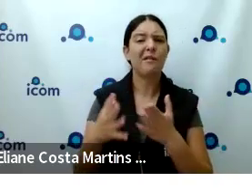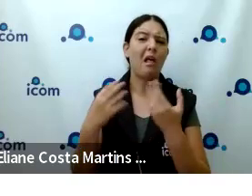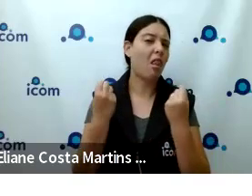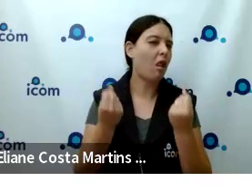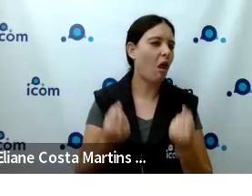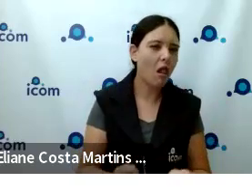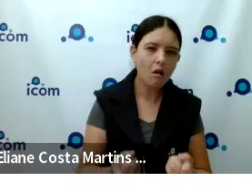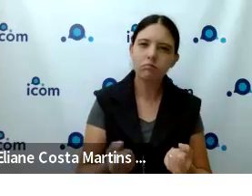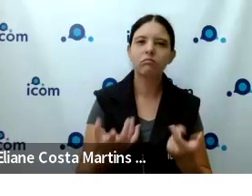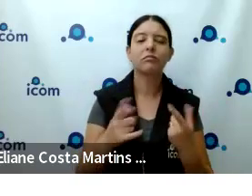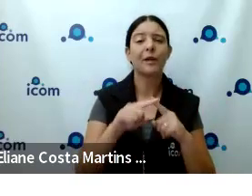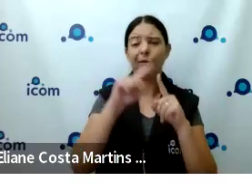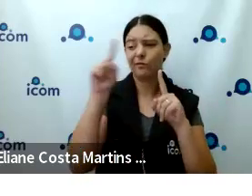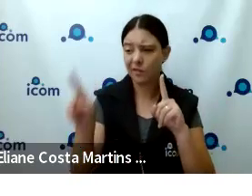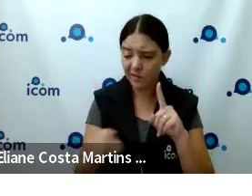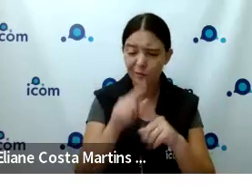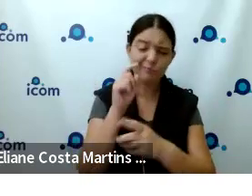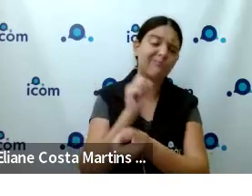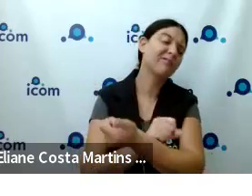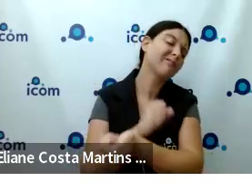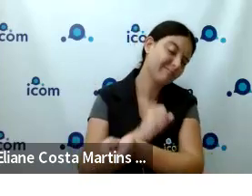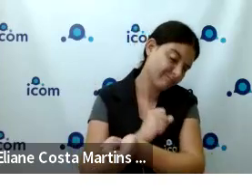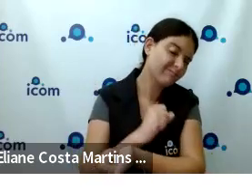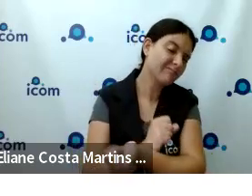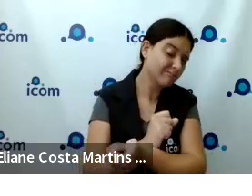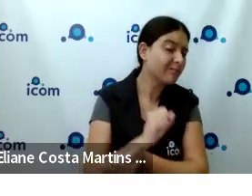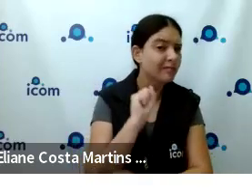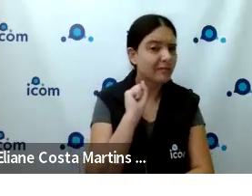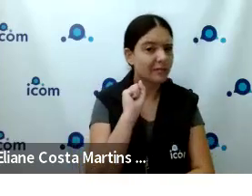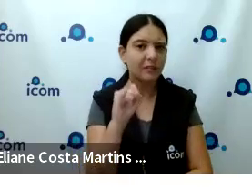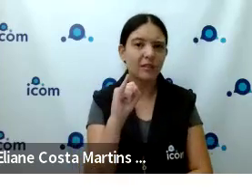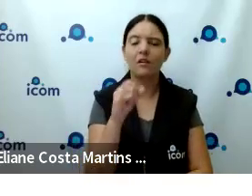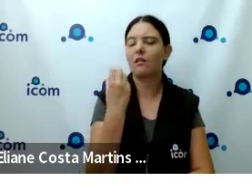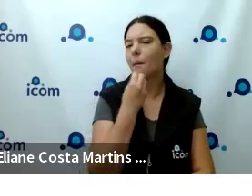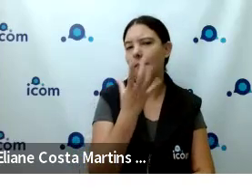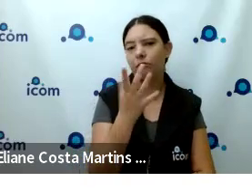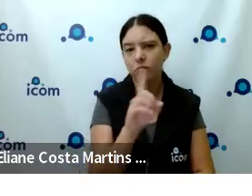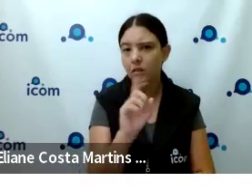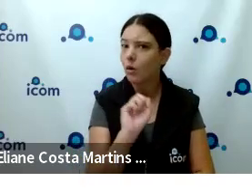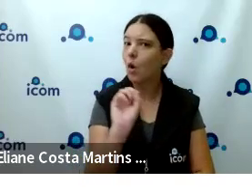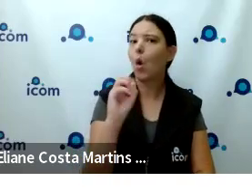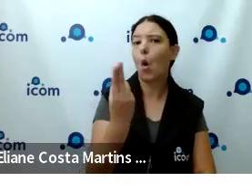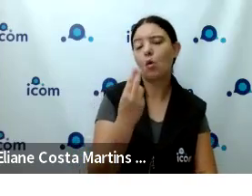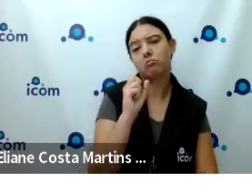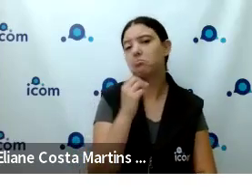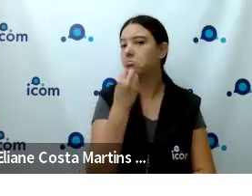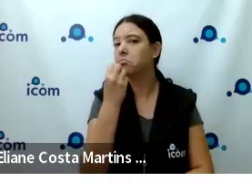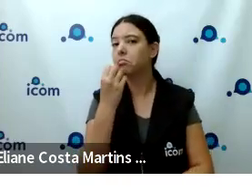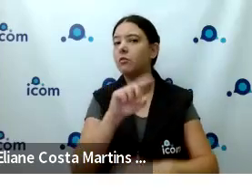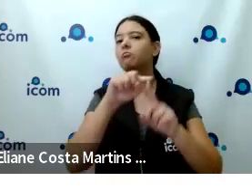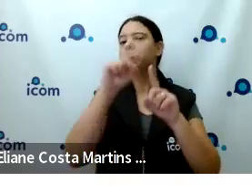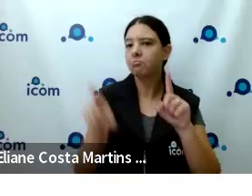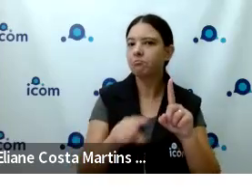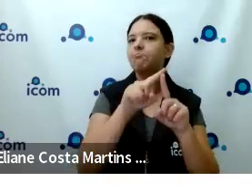um ciclo que pode ser vicioso se o processo é inefetivo, ou ele pode ser virtuoso se o processo é efetivo, porque ele gera